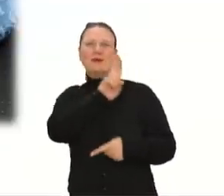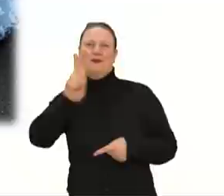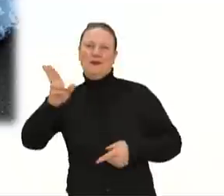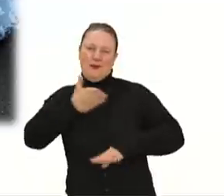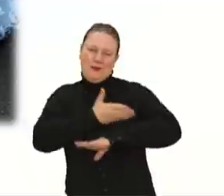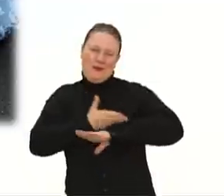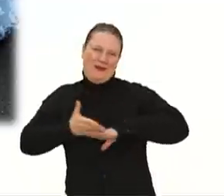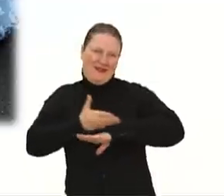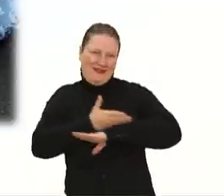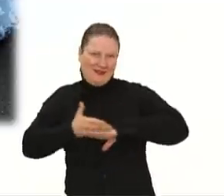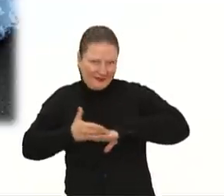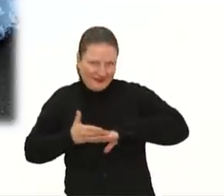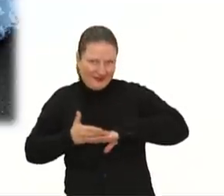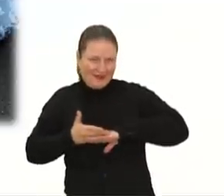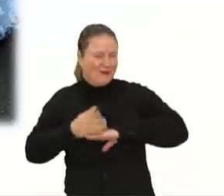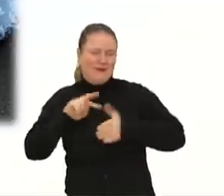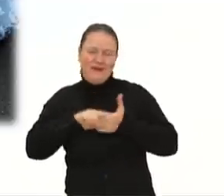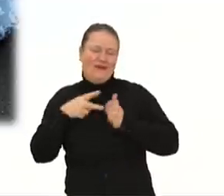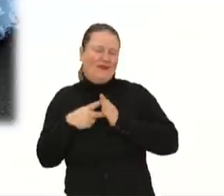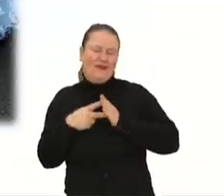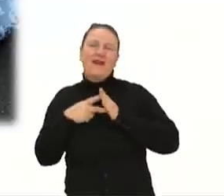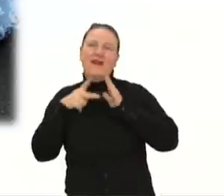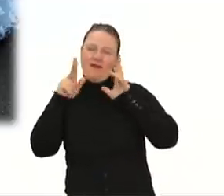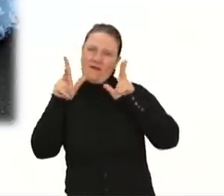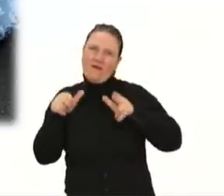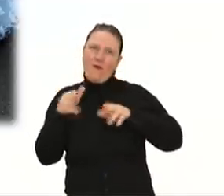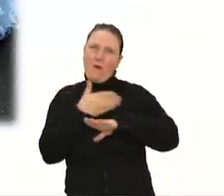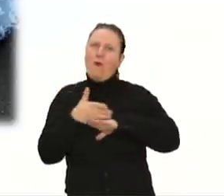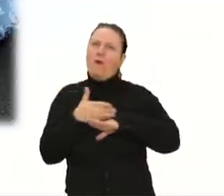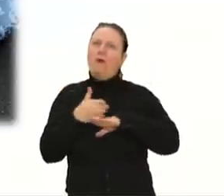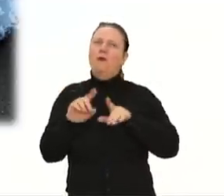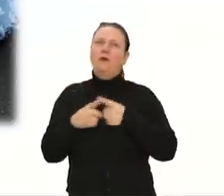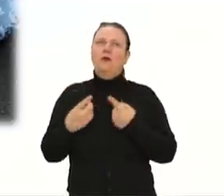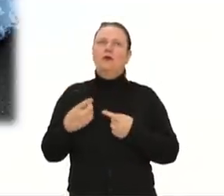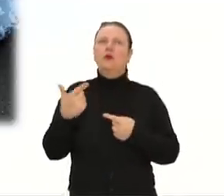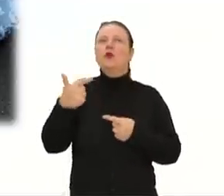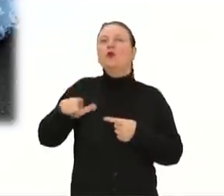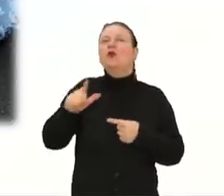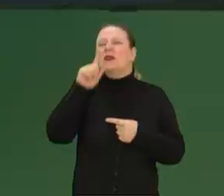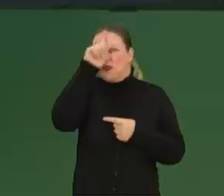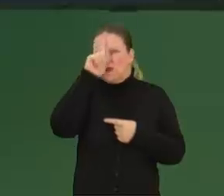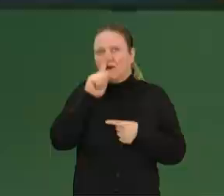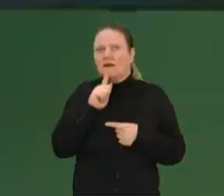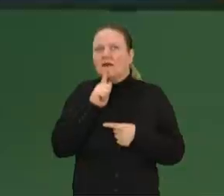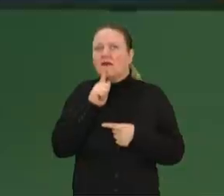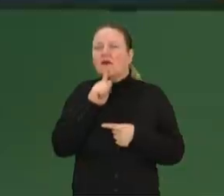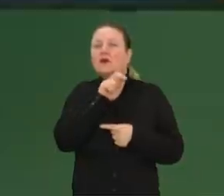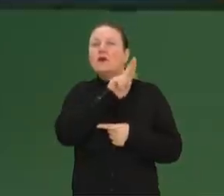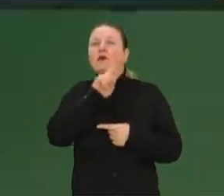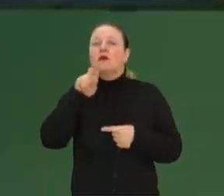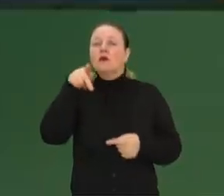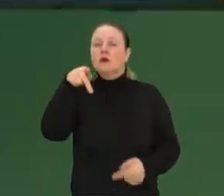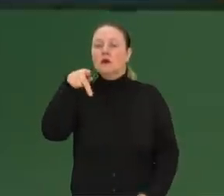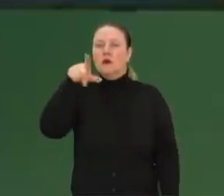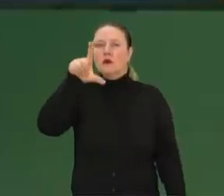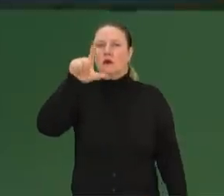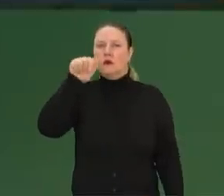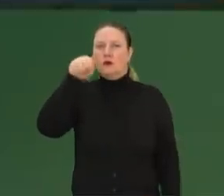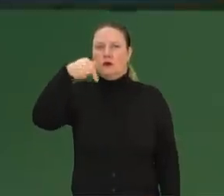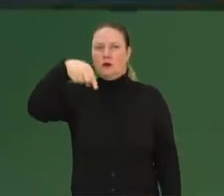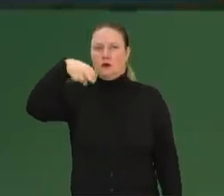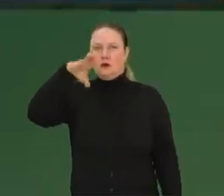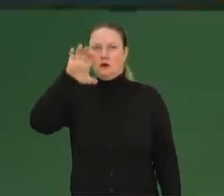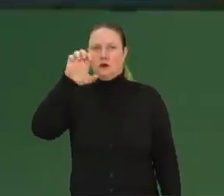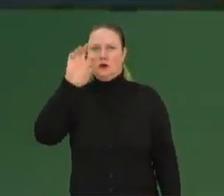seja branco de verdade. E aqui, esse fragmento esquisitinho aqui, é a plaqueta, que é super importante, né? Para